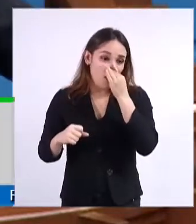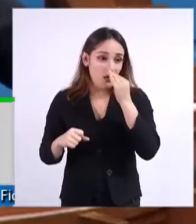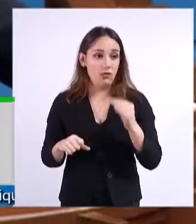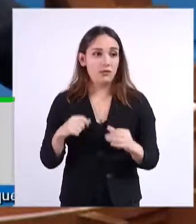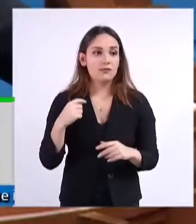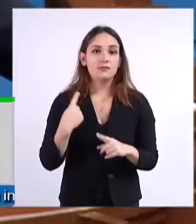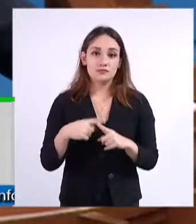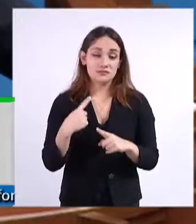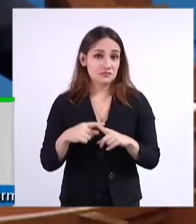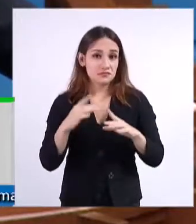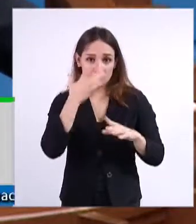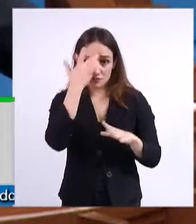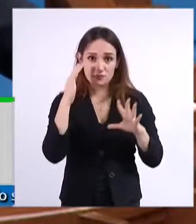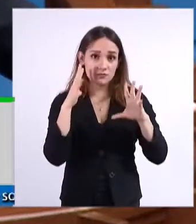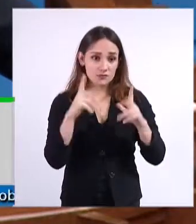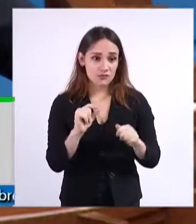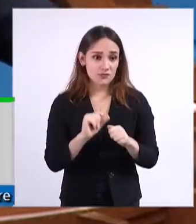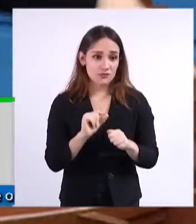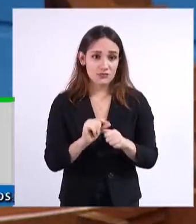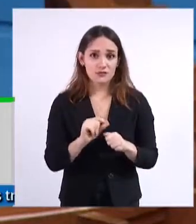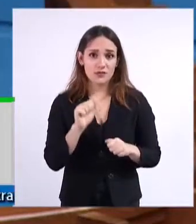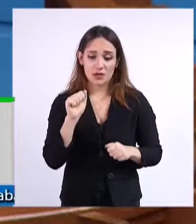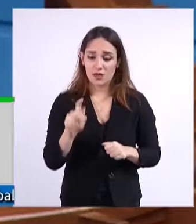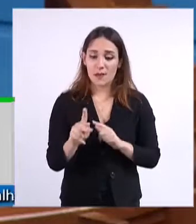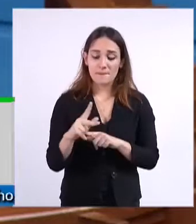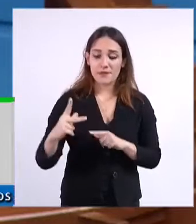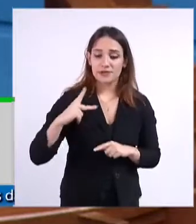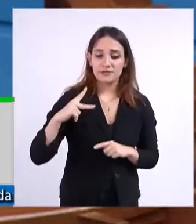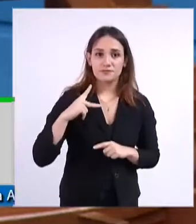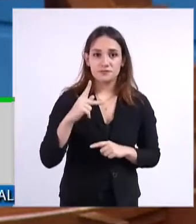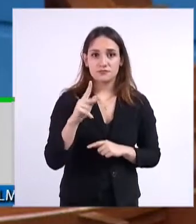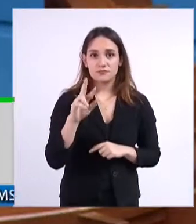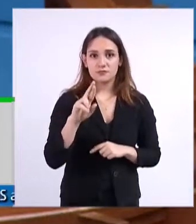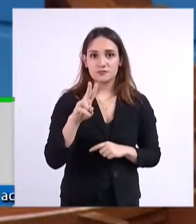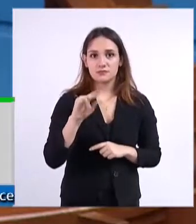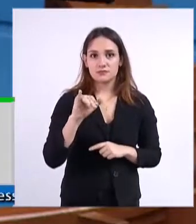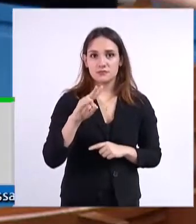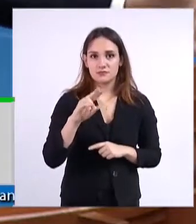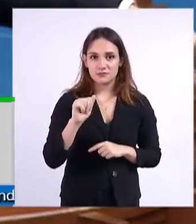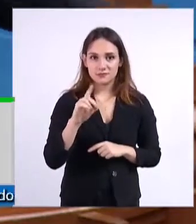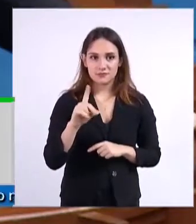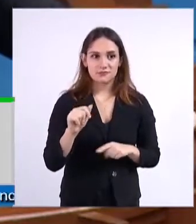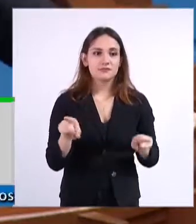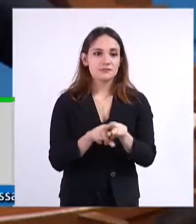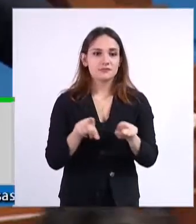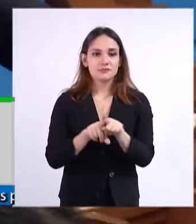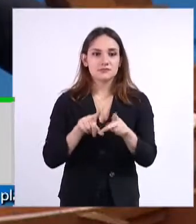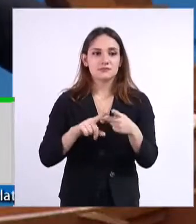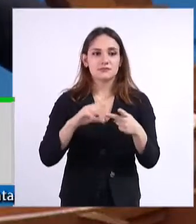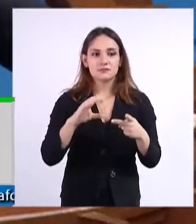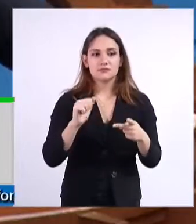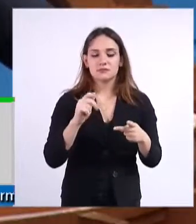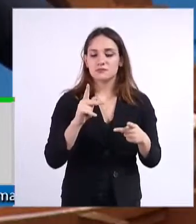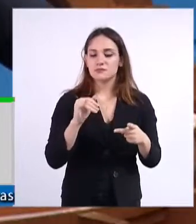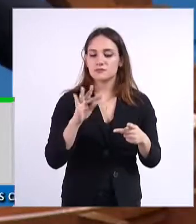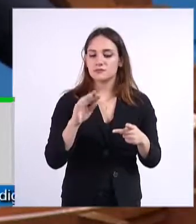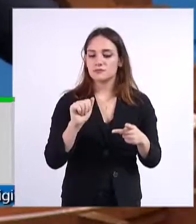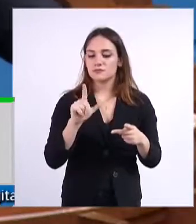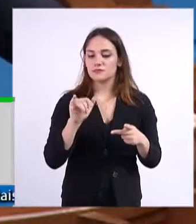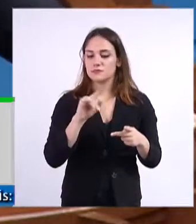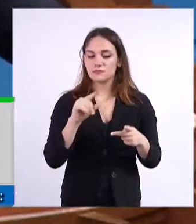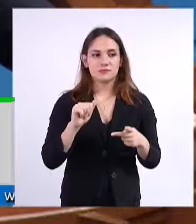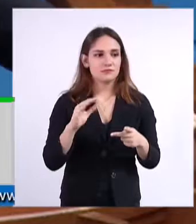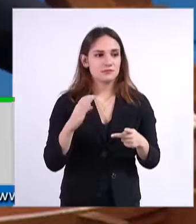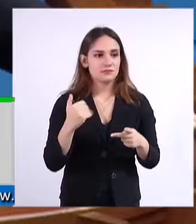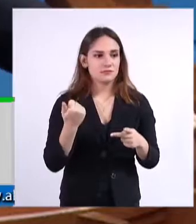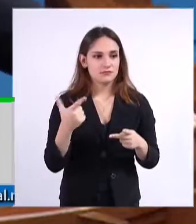aposentadorias privadas e com um suposto sistema de capitalização, se for implantado no Brasil. Permita então,